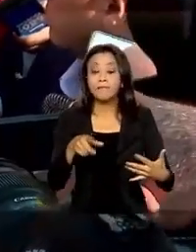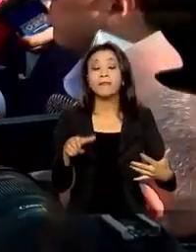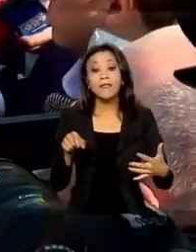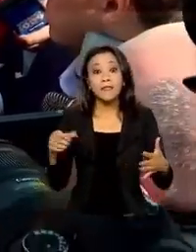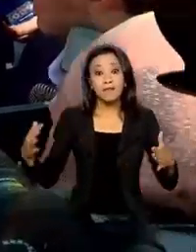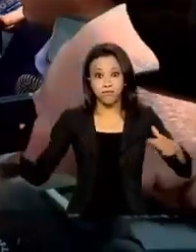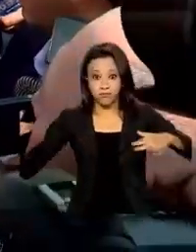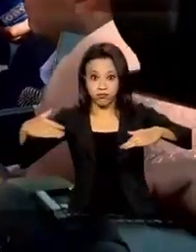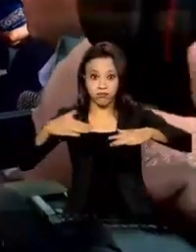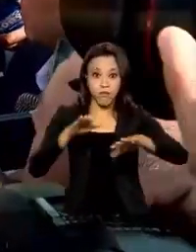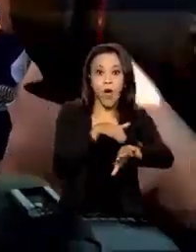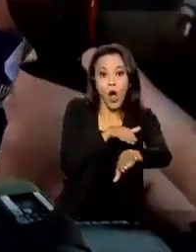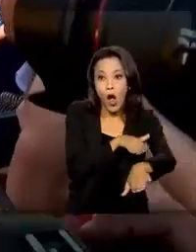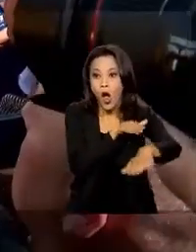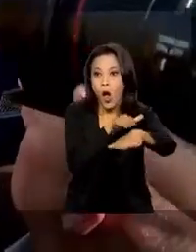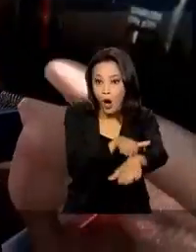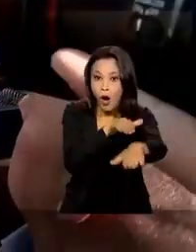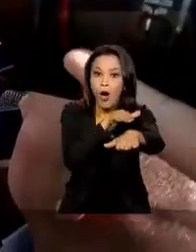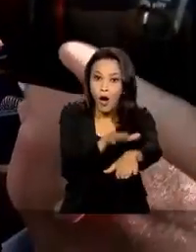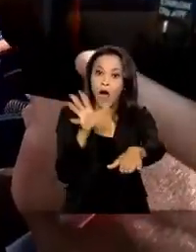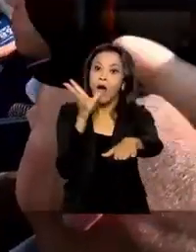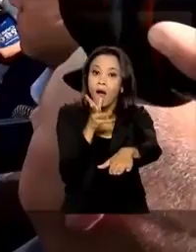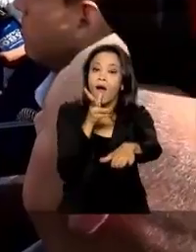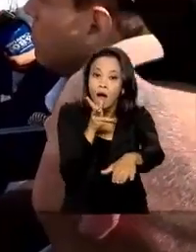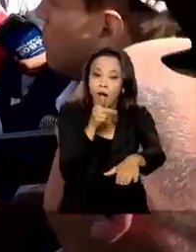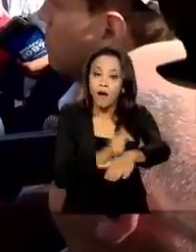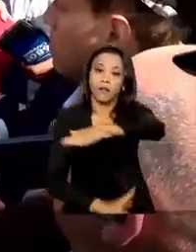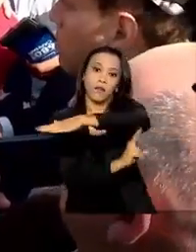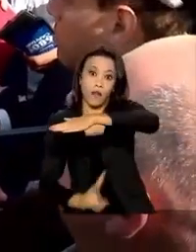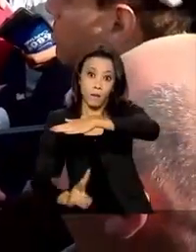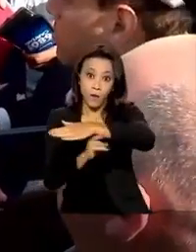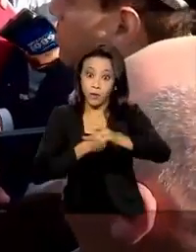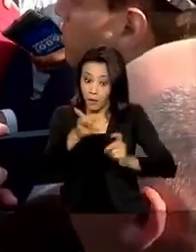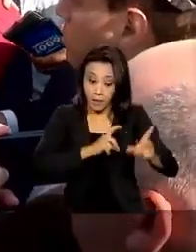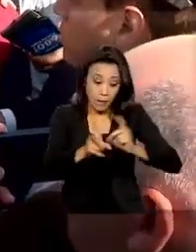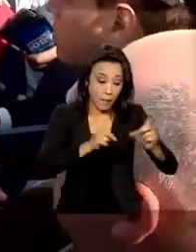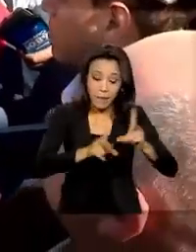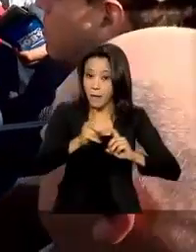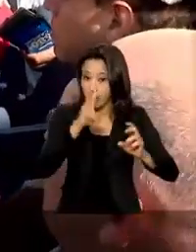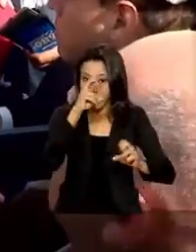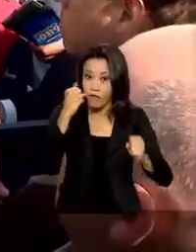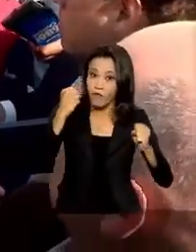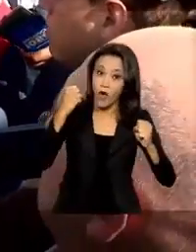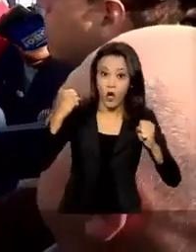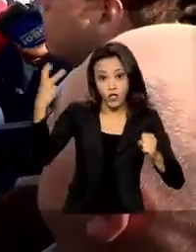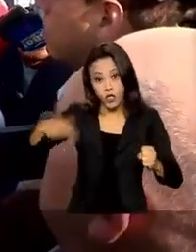ela metade você passa a hora que eu falei com ela ela me tá não falou que é muito comércio muito forte coloca pública fez ativador assim e